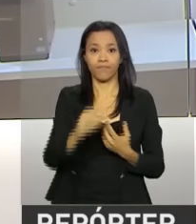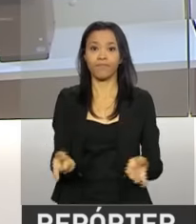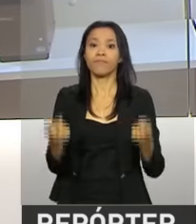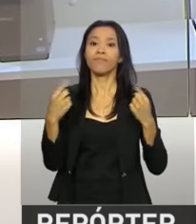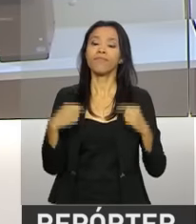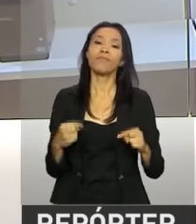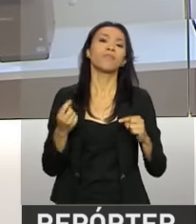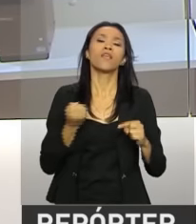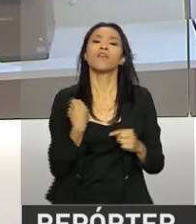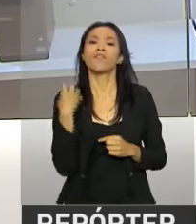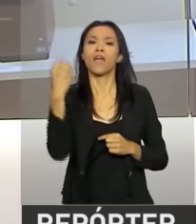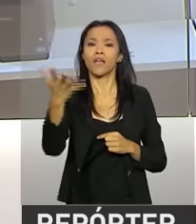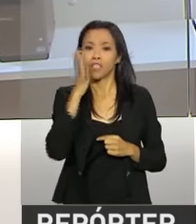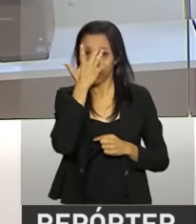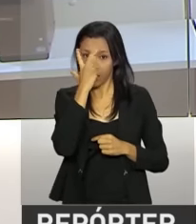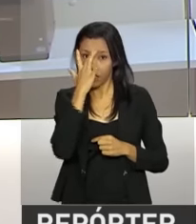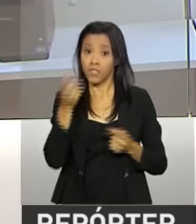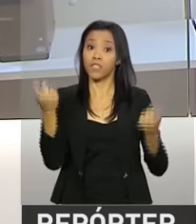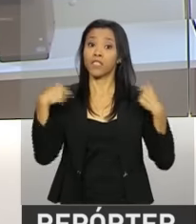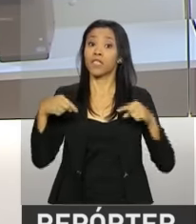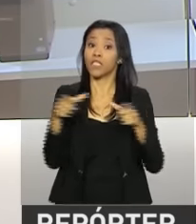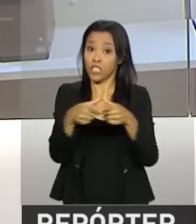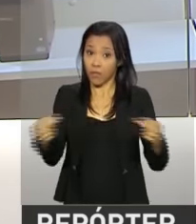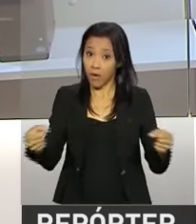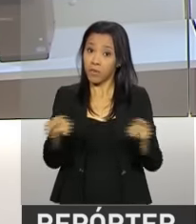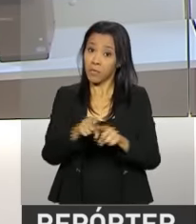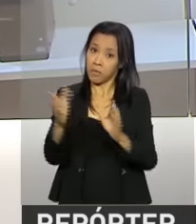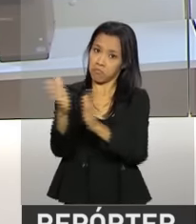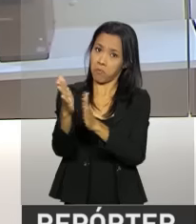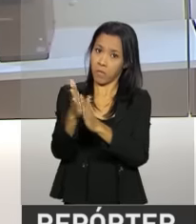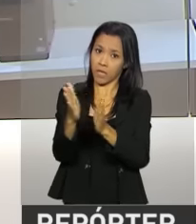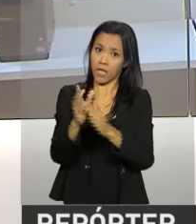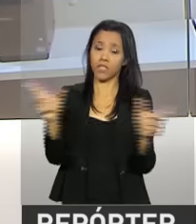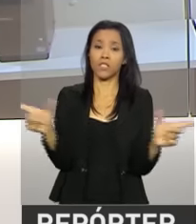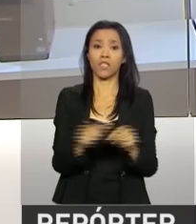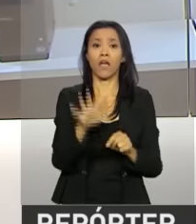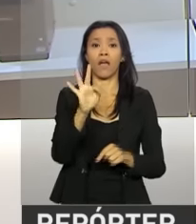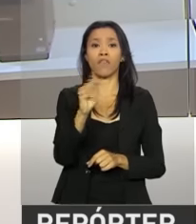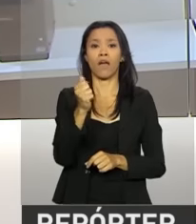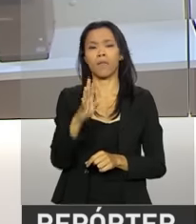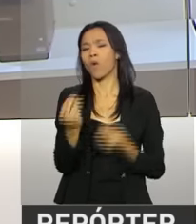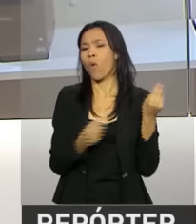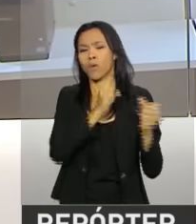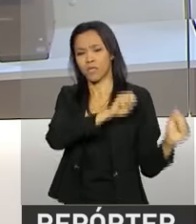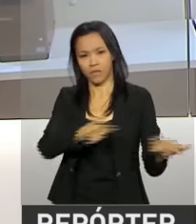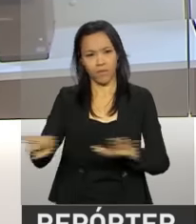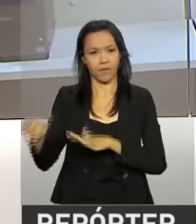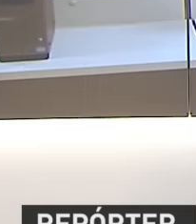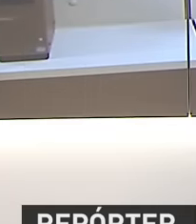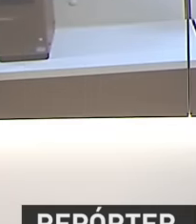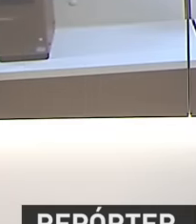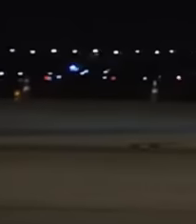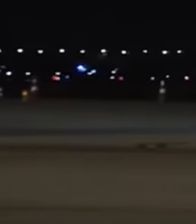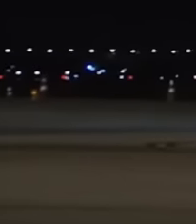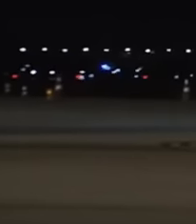Viagem à Índia e ao Japão e a homenagem à Força Aérea Brasileira. Veja como foi a Semana do Planalto.